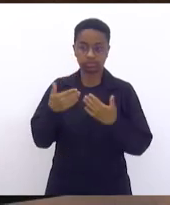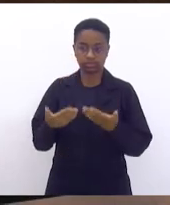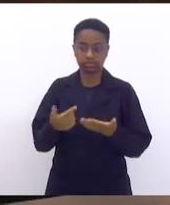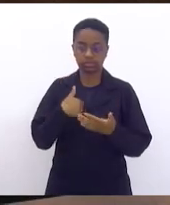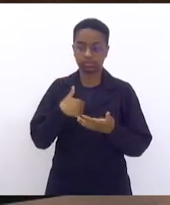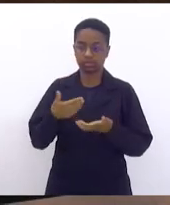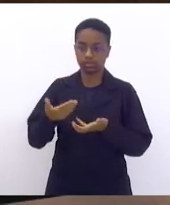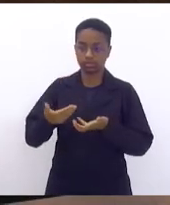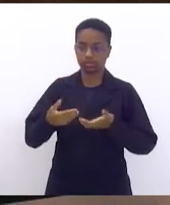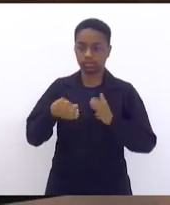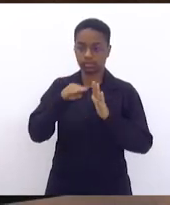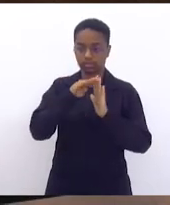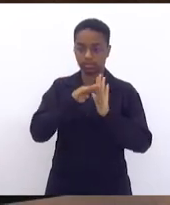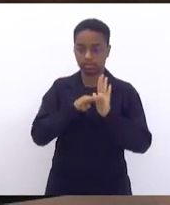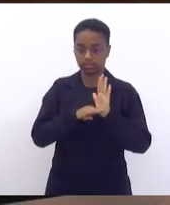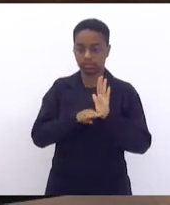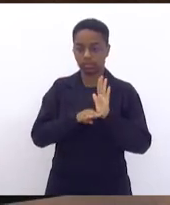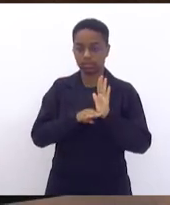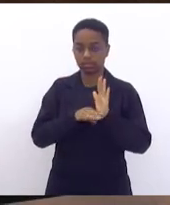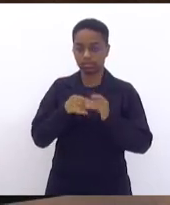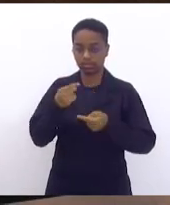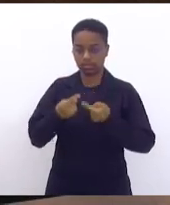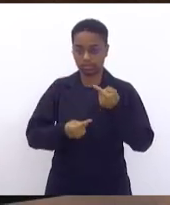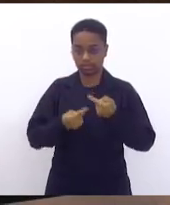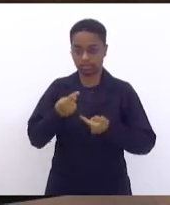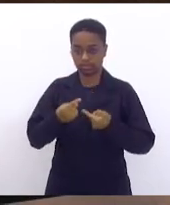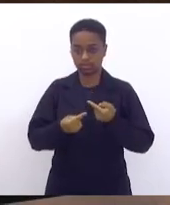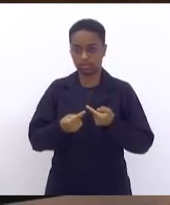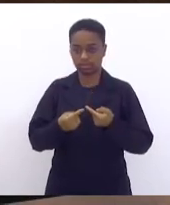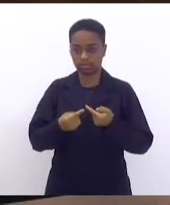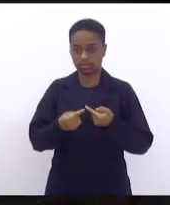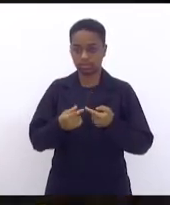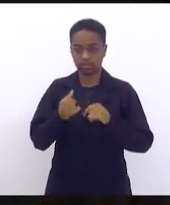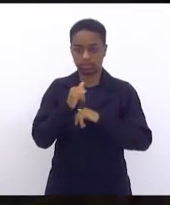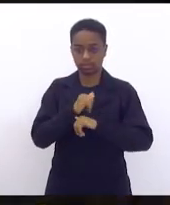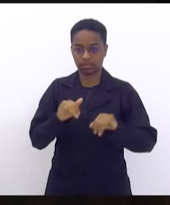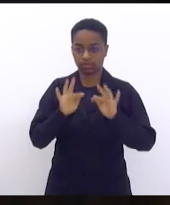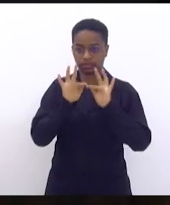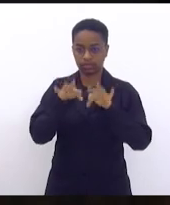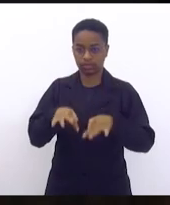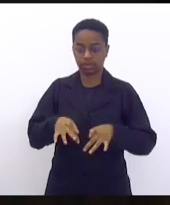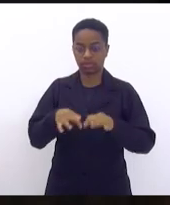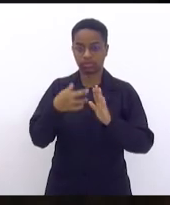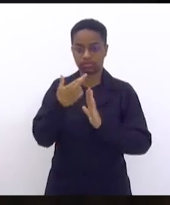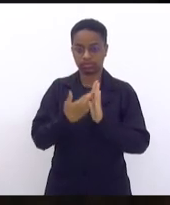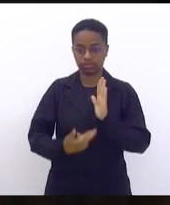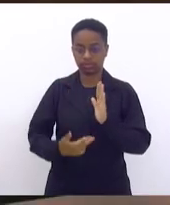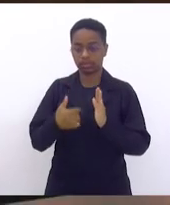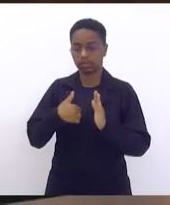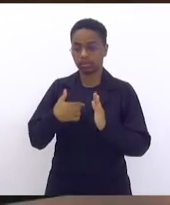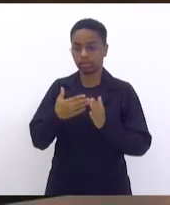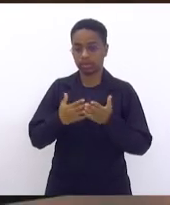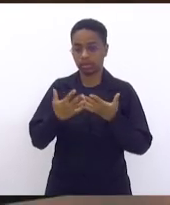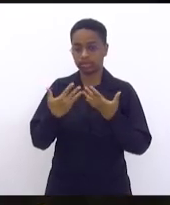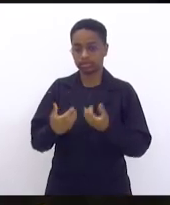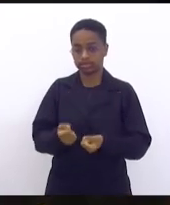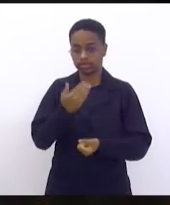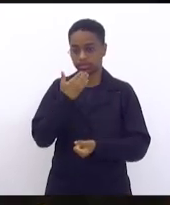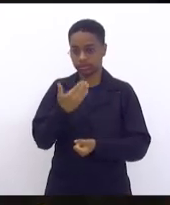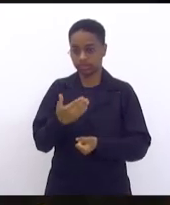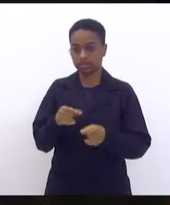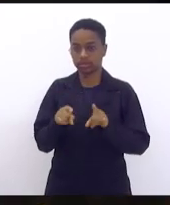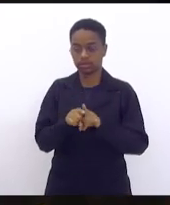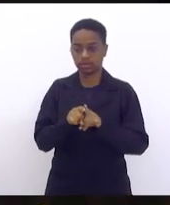os trabalhos da ordem e pedir para que nós possamos fazer redação, hoje. Em forma de final de redação. A presidência defere o pedido de Vossa Excelência e conclama a atenção